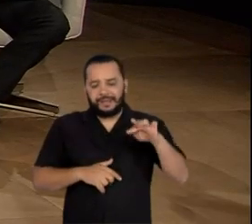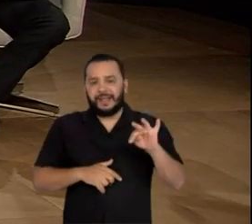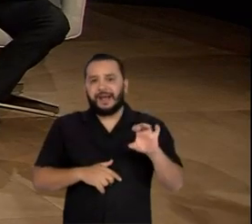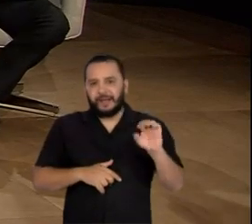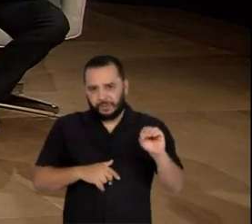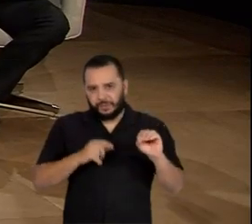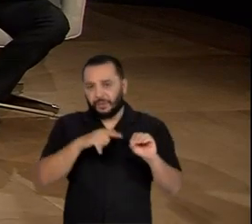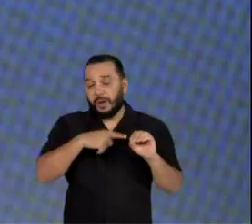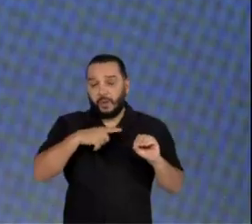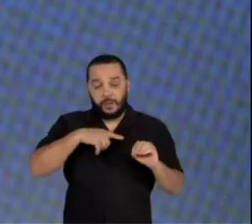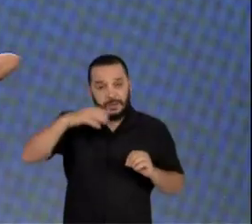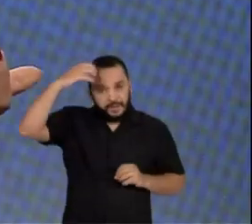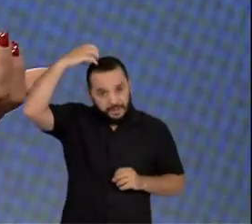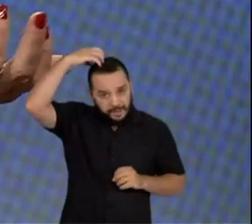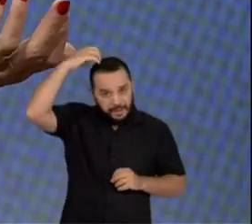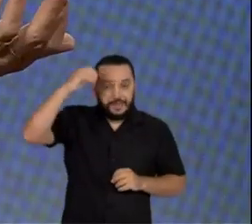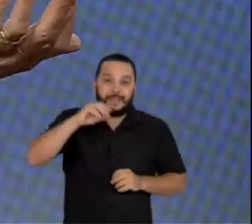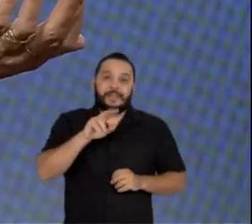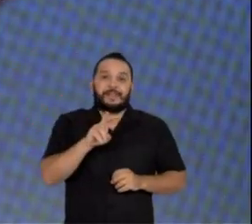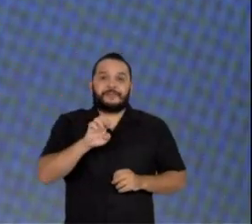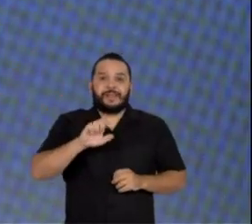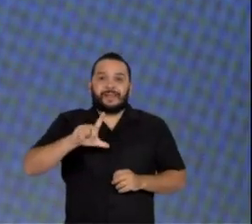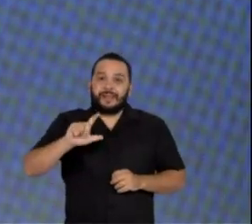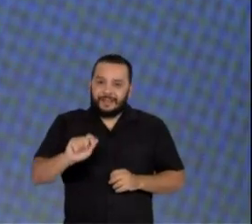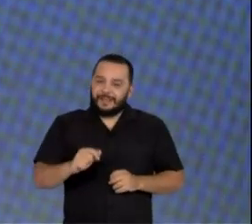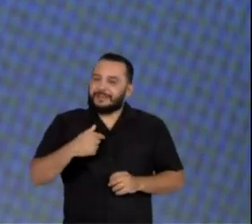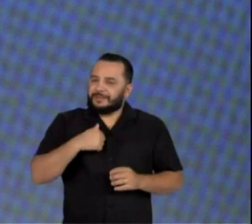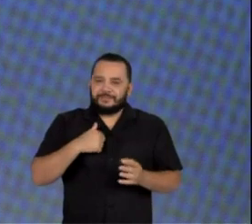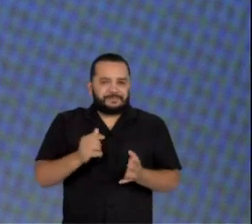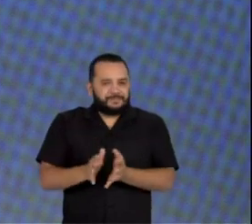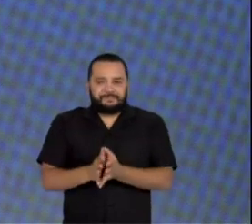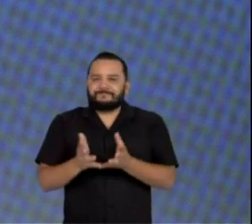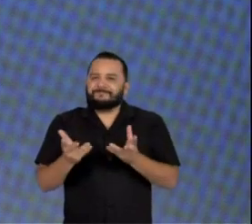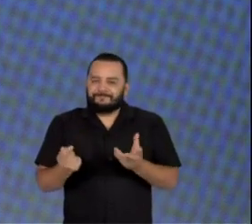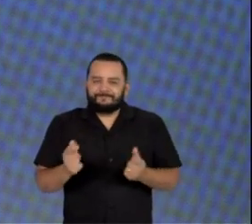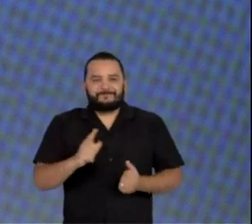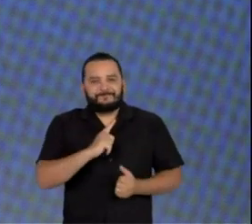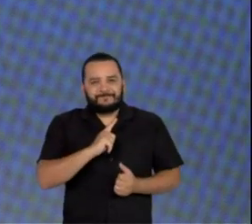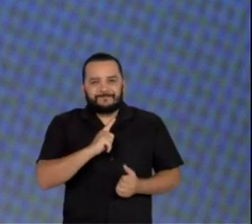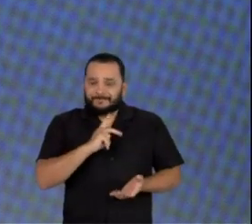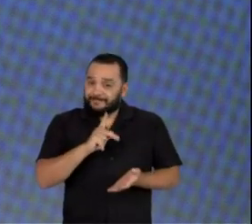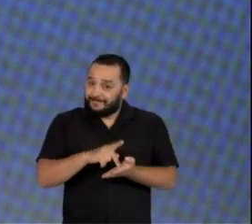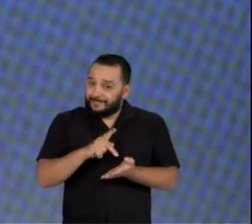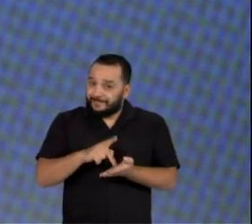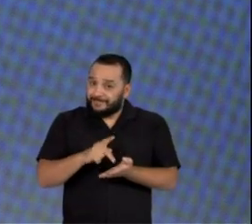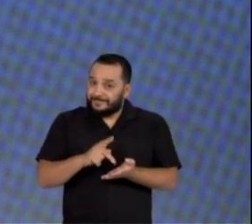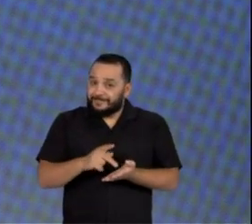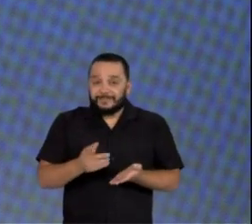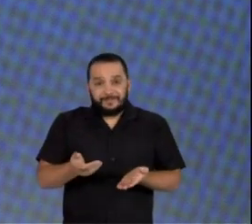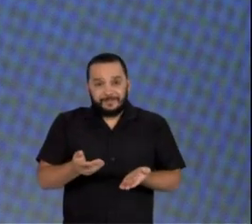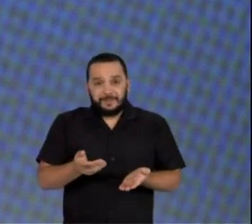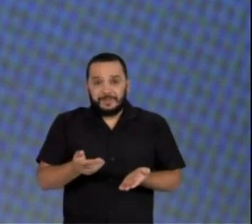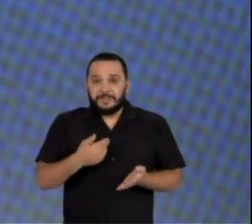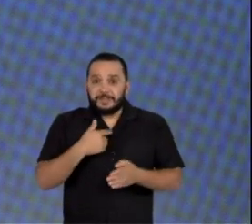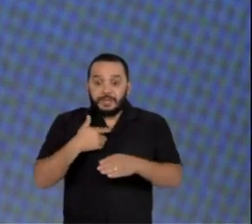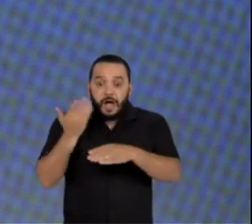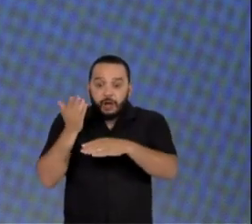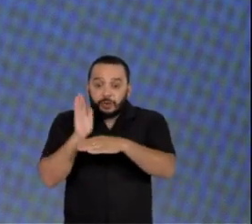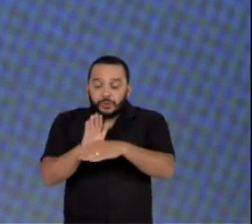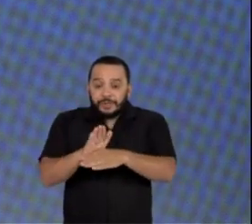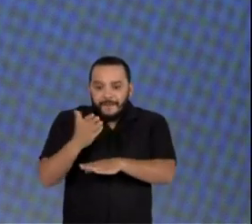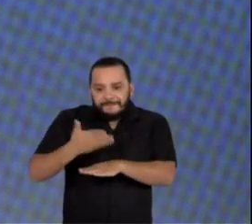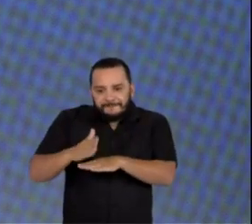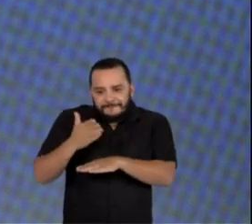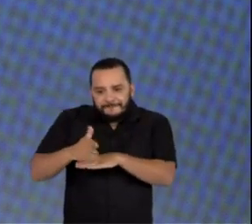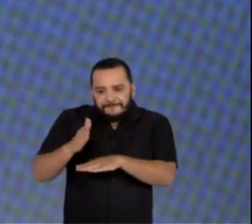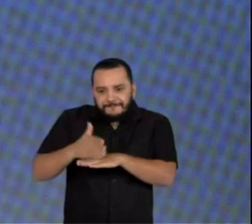da vela. Ele é o grande rei da vela, né? Incrível. Então, ele foi ajudar a burilar e eu tive